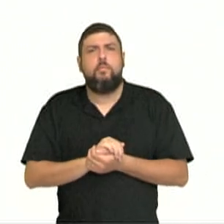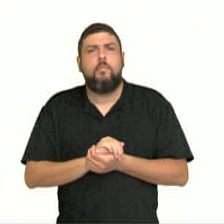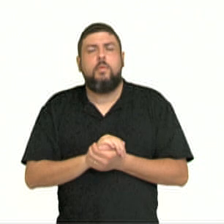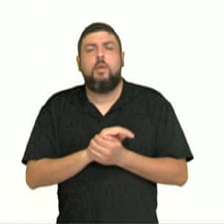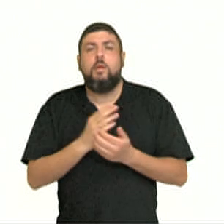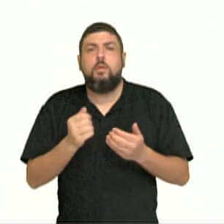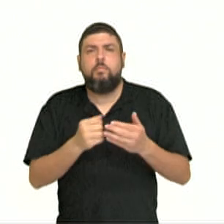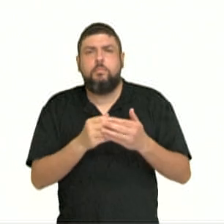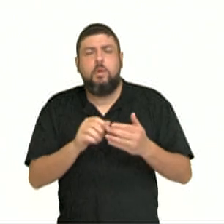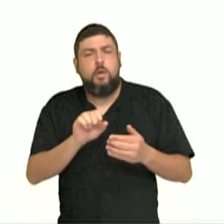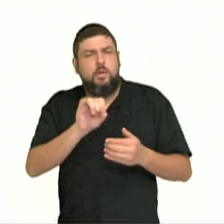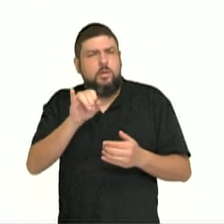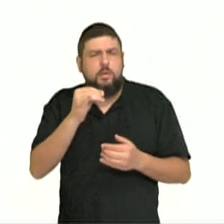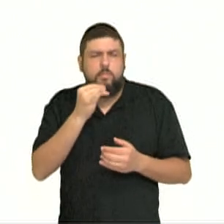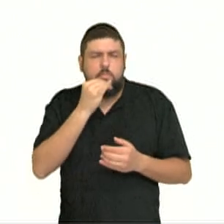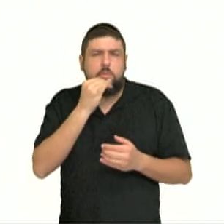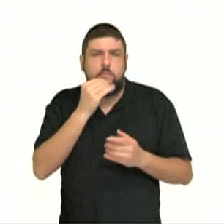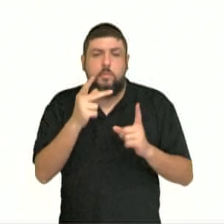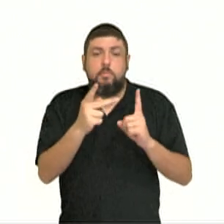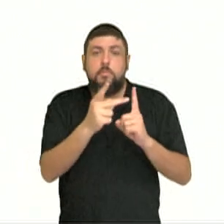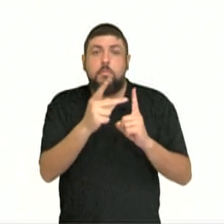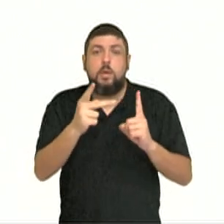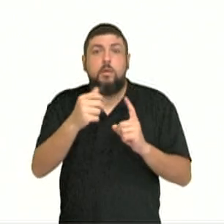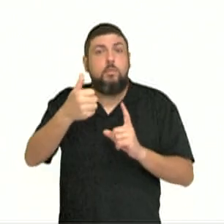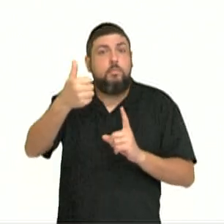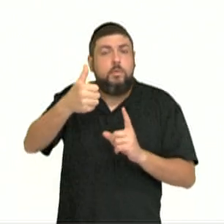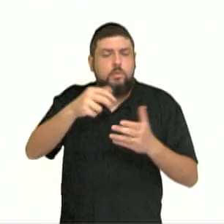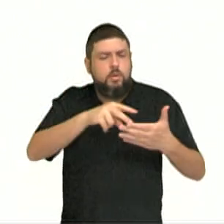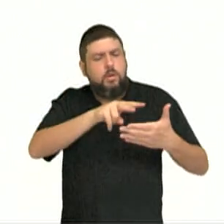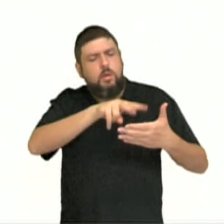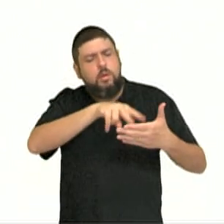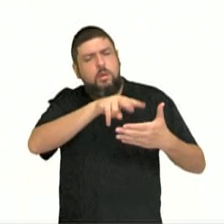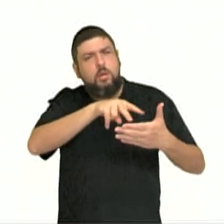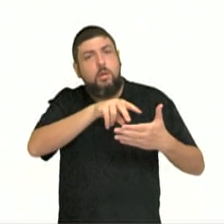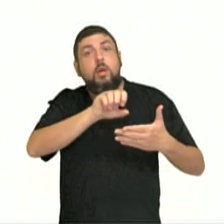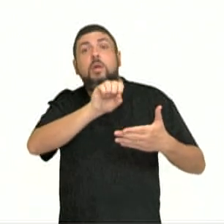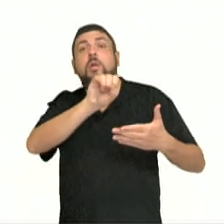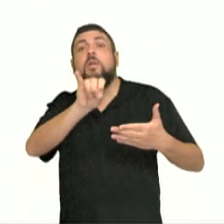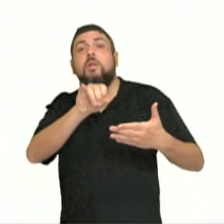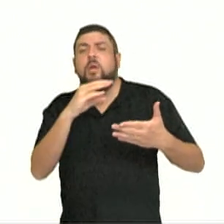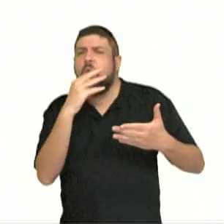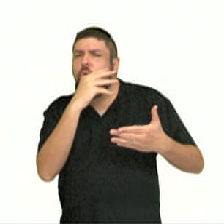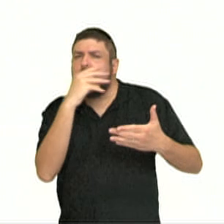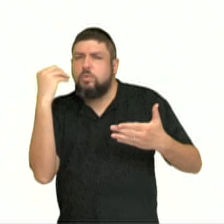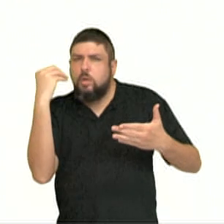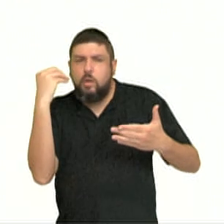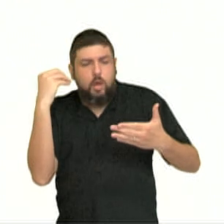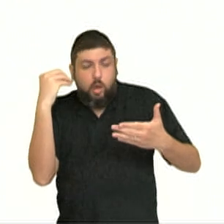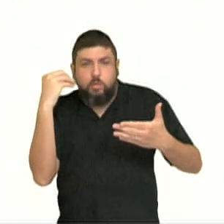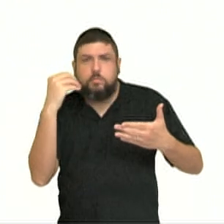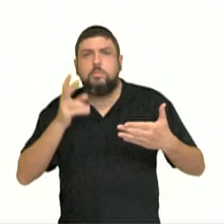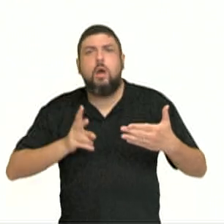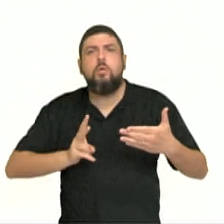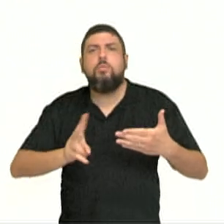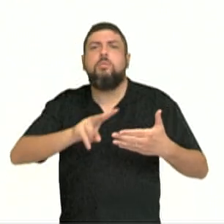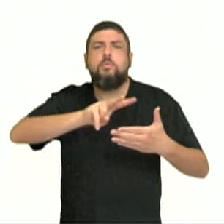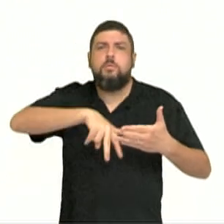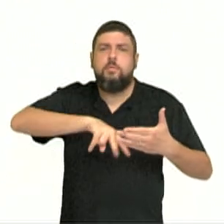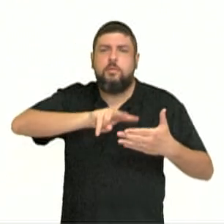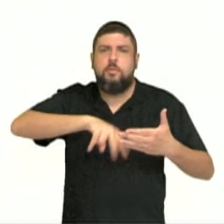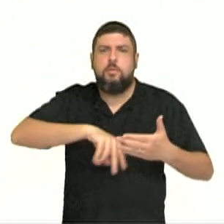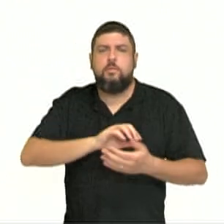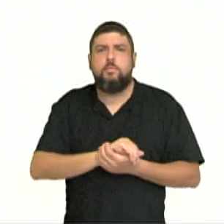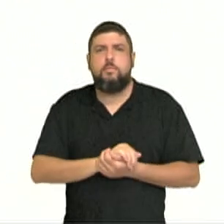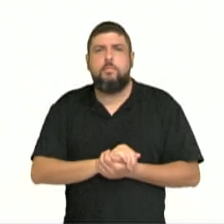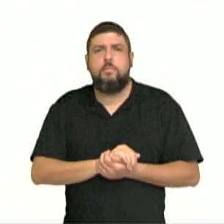né? Aí, se eu gostar do assunto, eu continuo e posso saber mais detalhes, né? Esse detalhamento vai estar lá